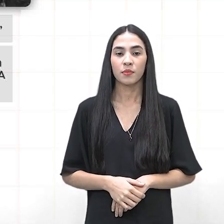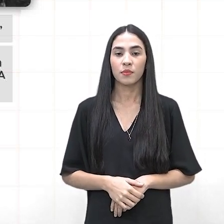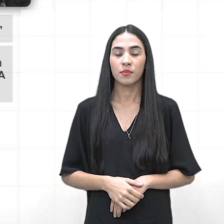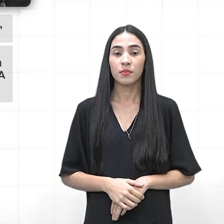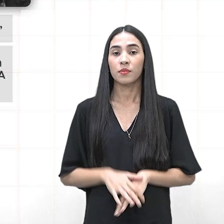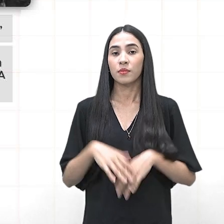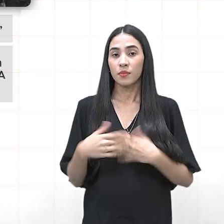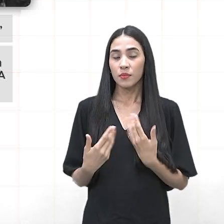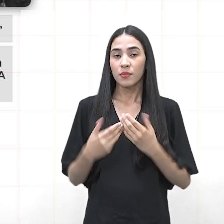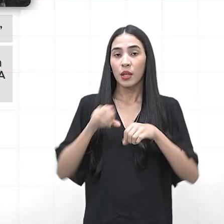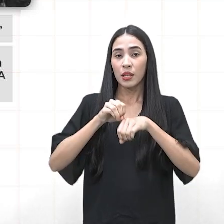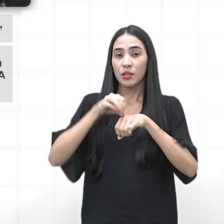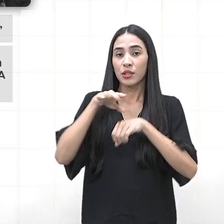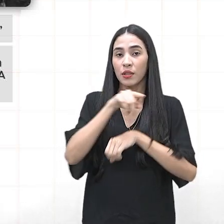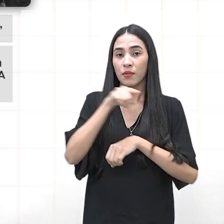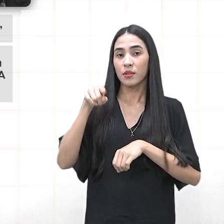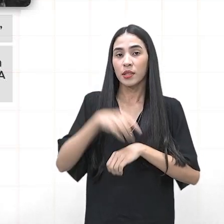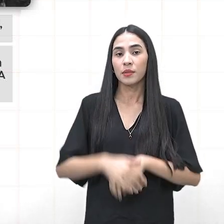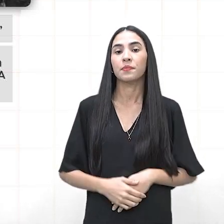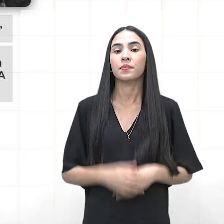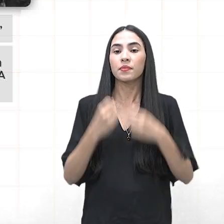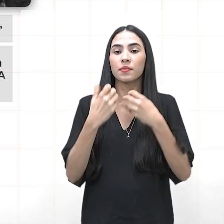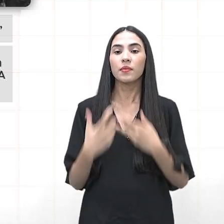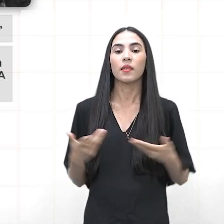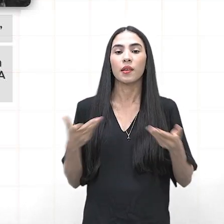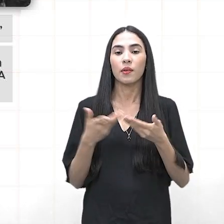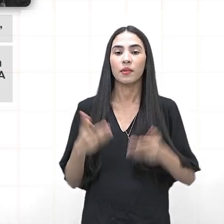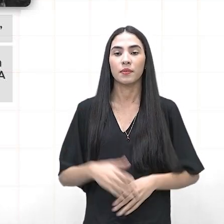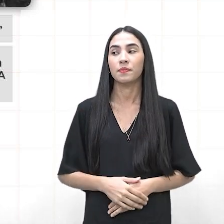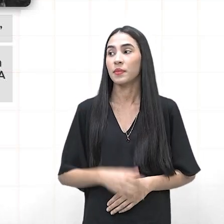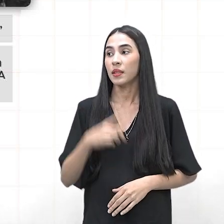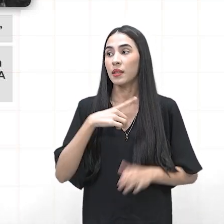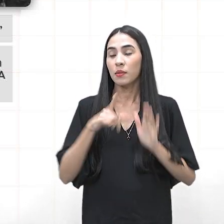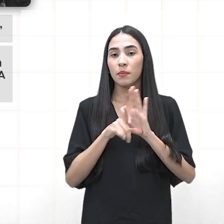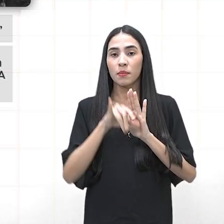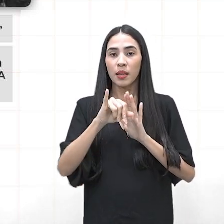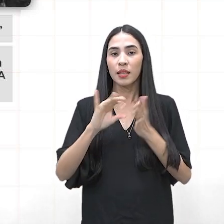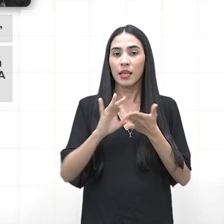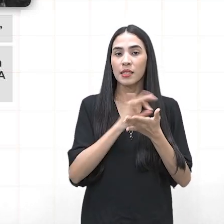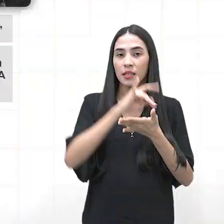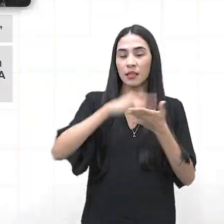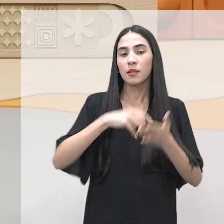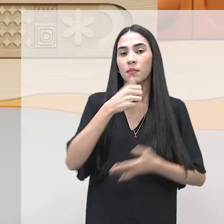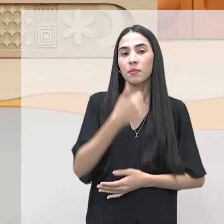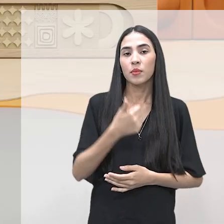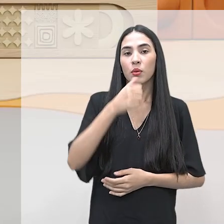uma contribuição para vocês agora e vou falar basicamente de uma lei que foi assinada lá em